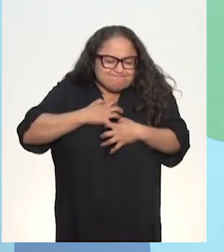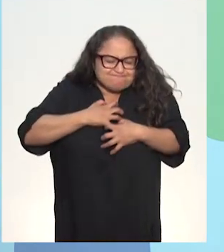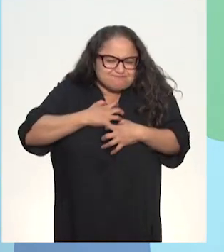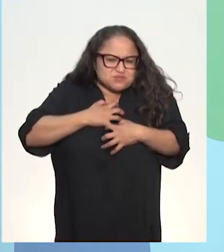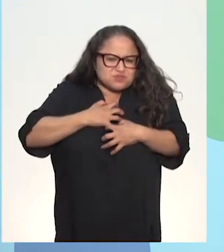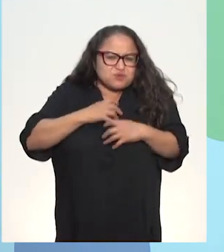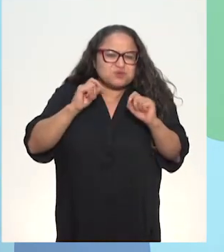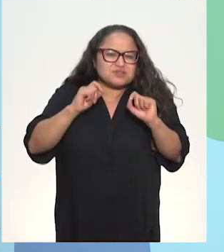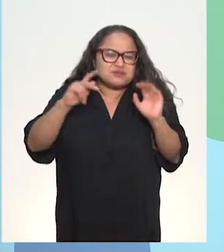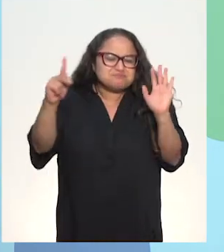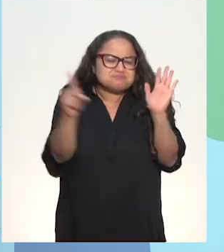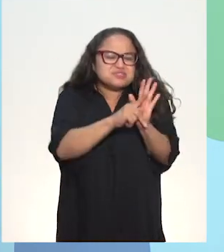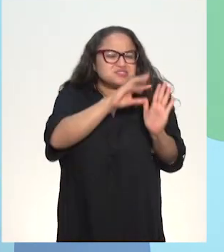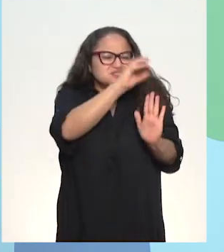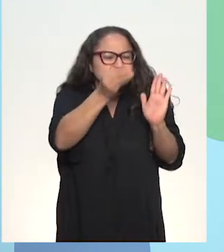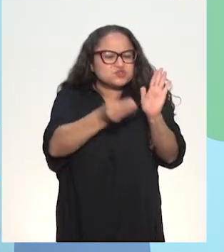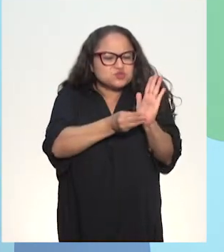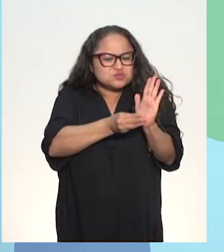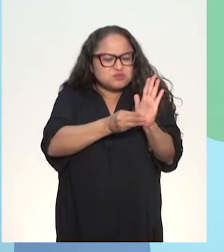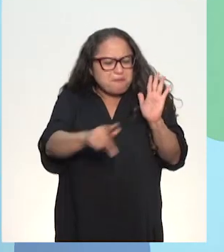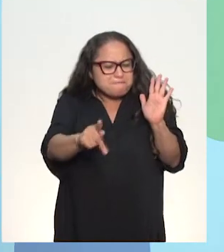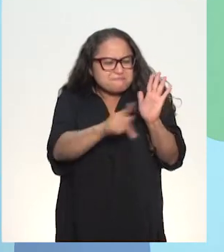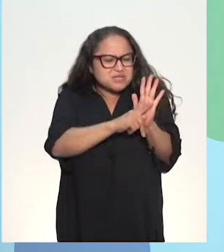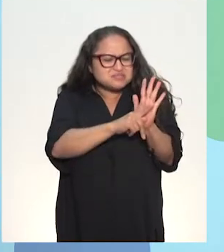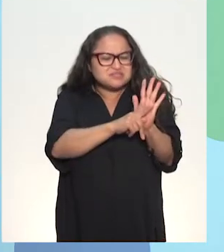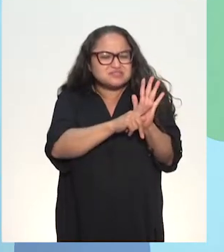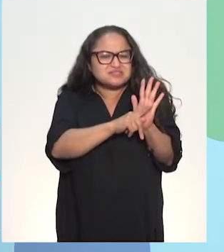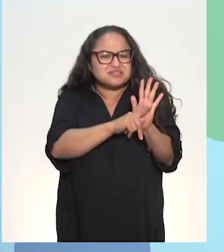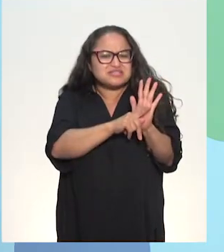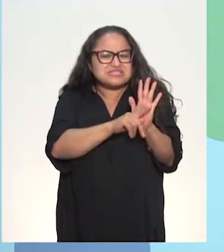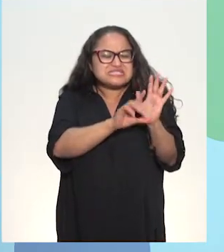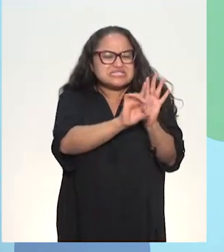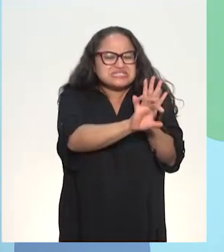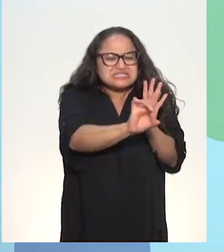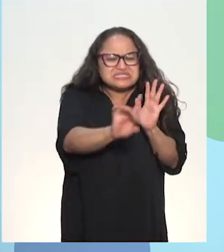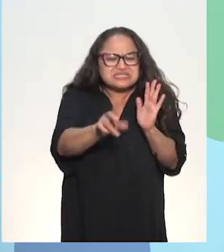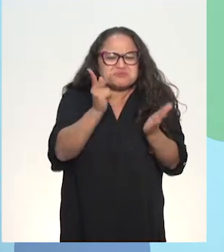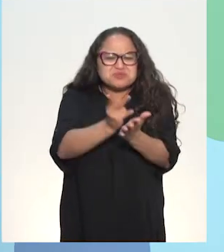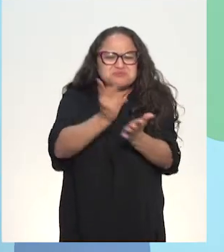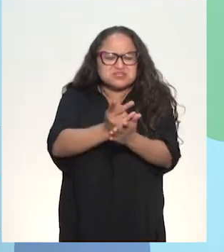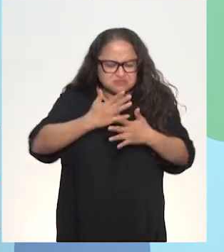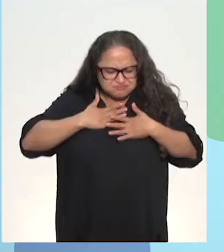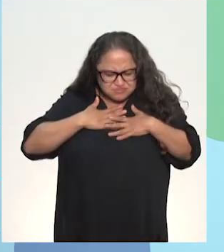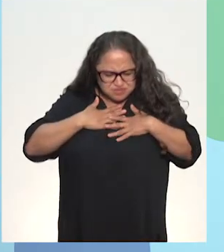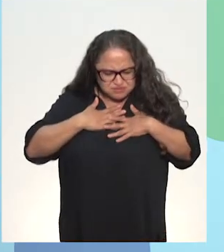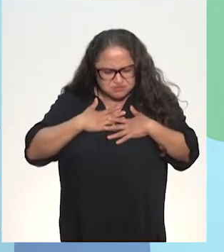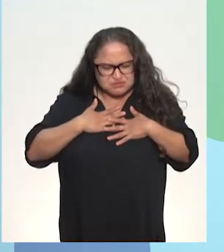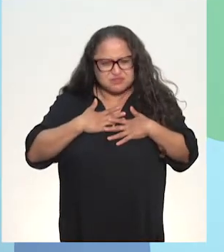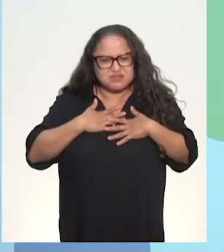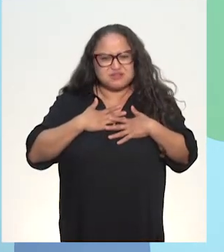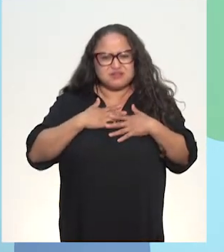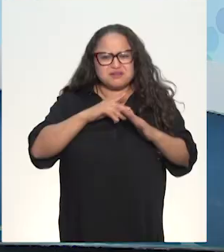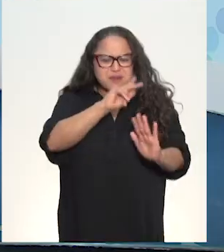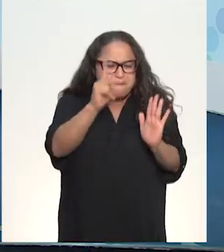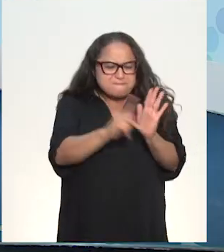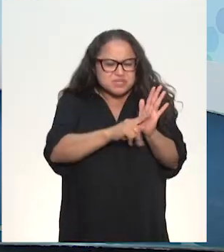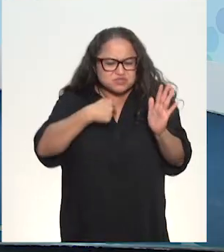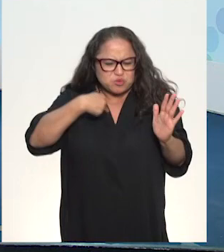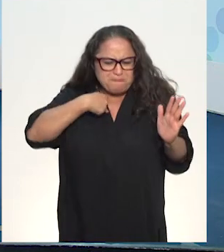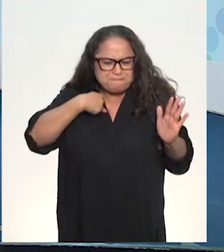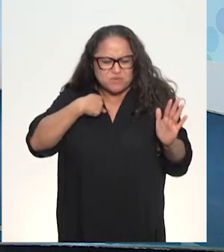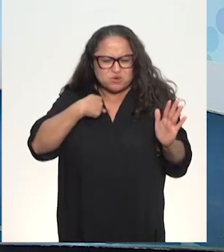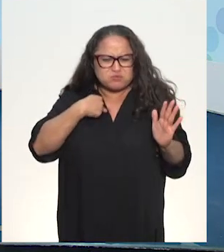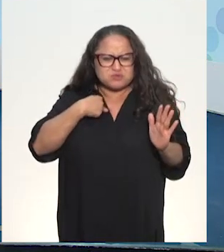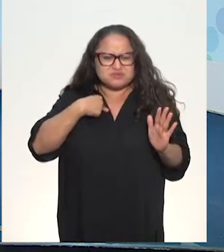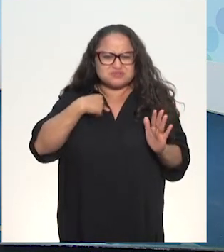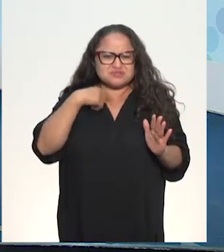foi: pertenço a tudo para pertencer cada vez mais a mim próprio. Pertenço a tudo para pertencer cada vez mais a